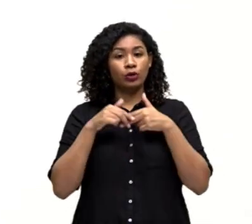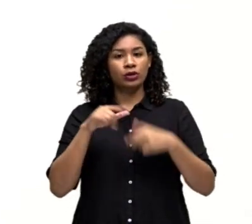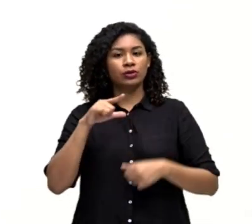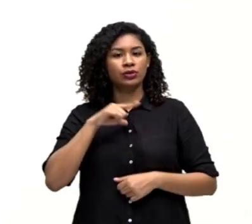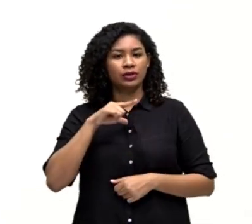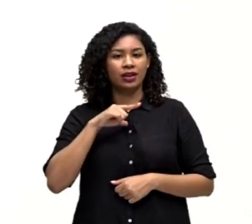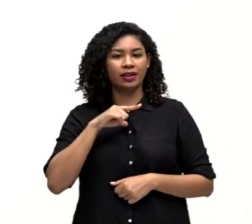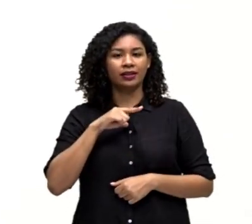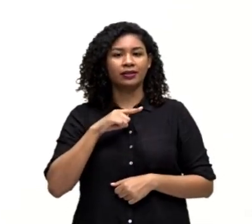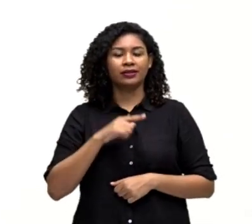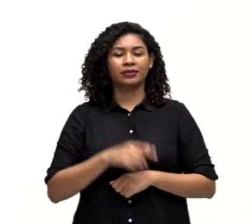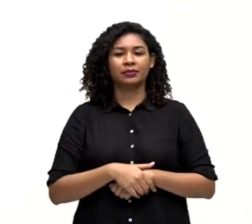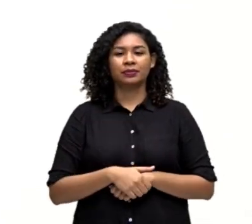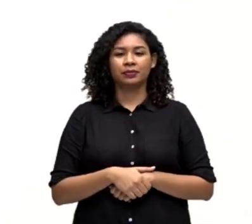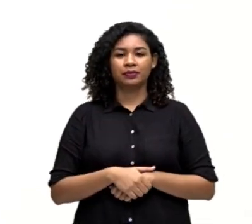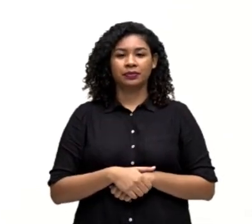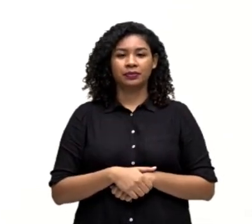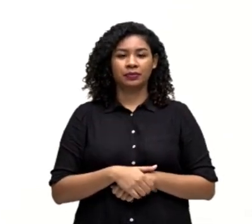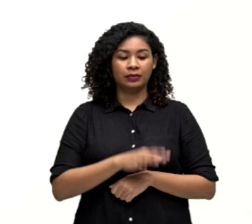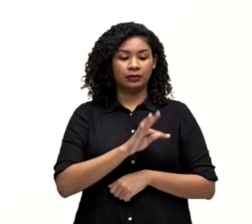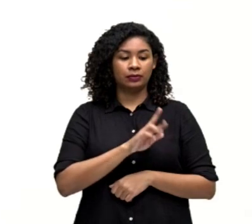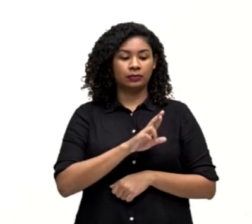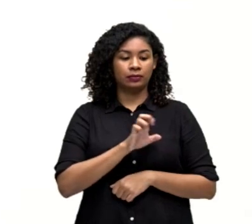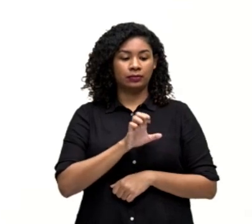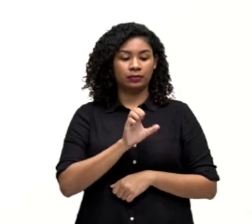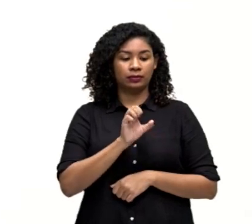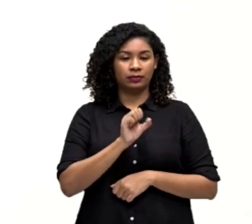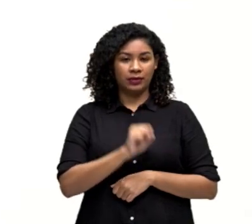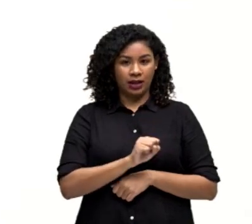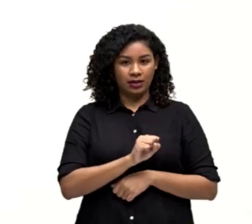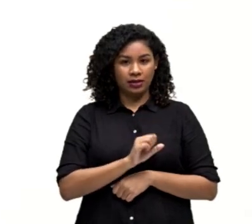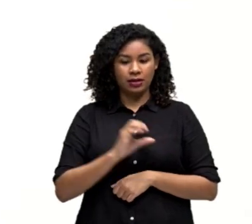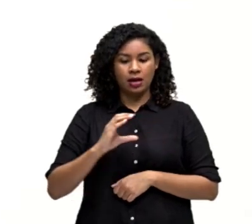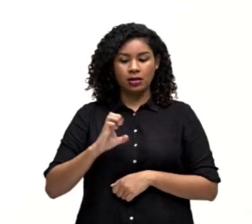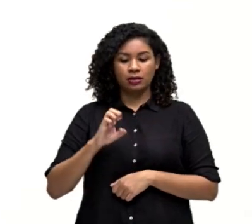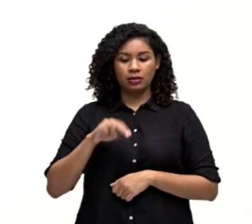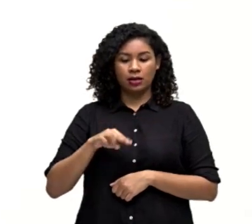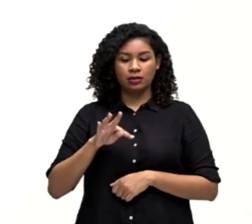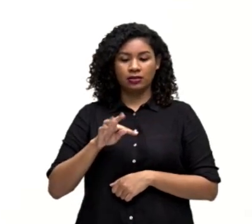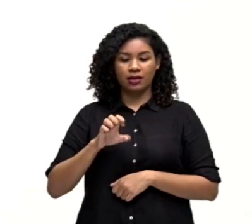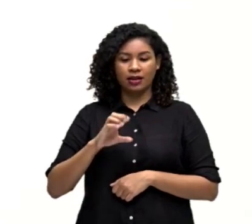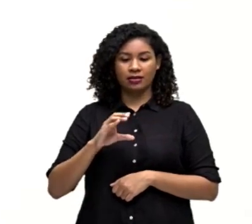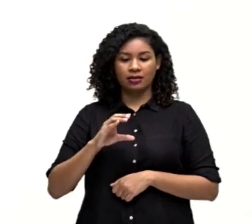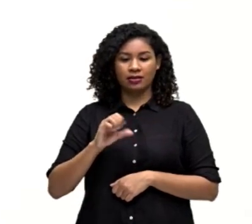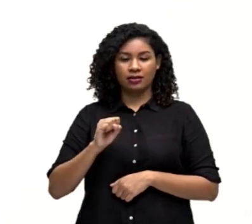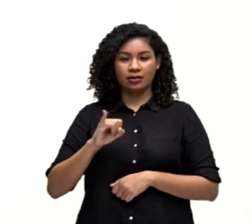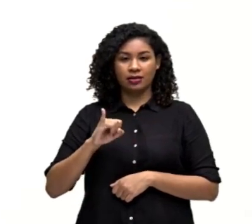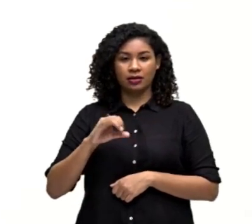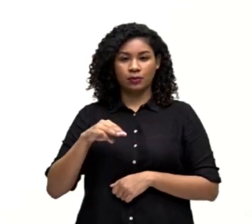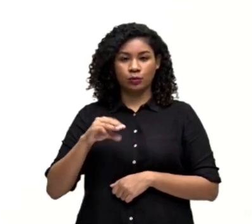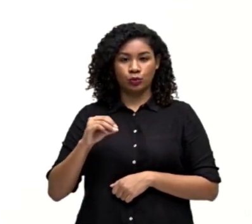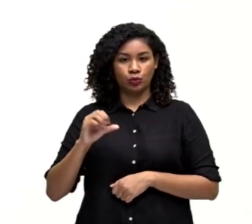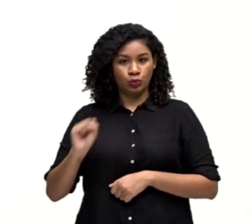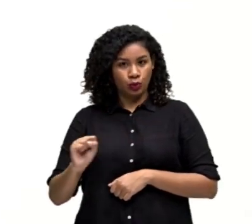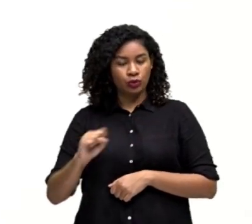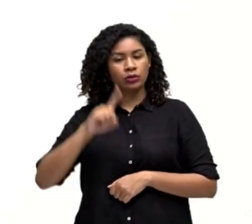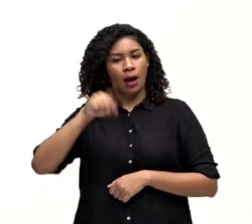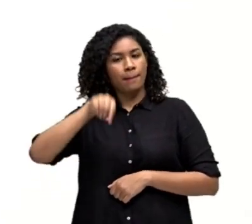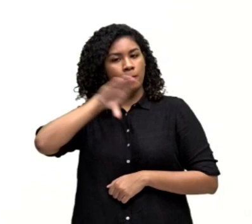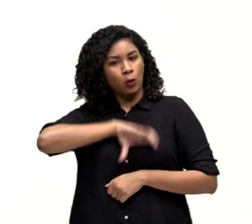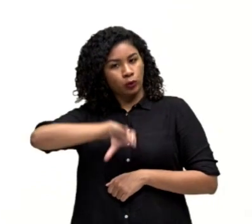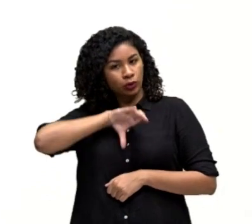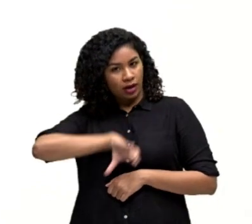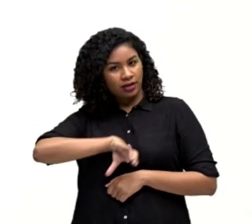tá? Justamente porque 3 é o nosso numerador. Assim como também eu poderia ter, por